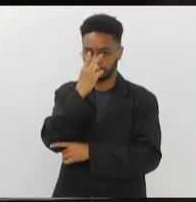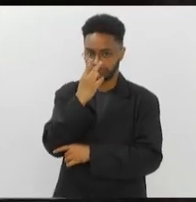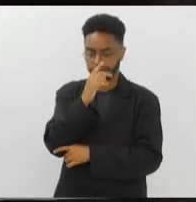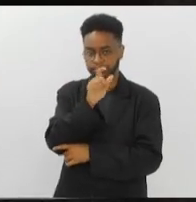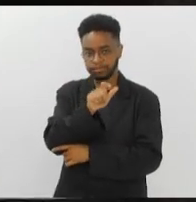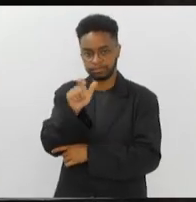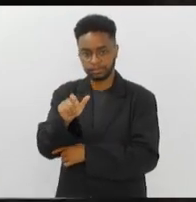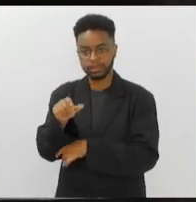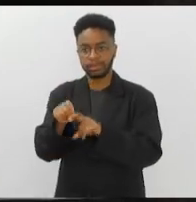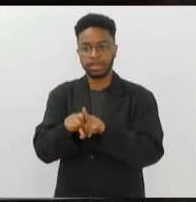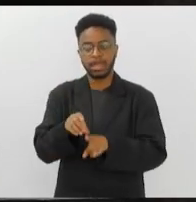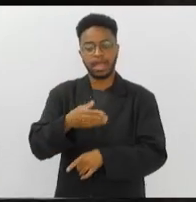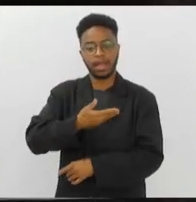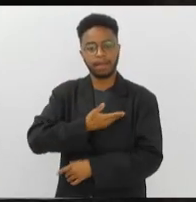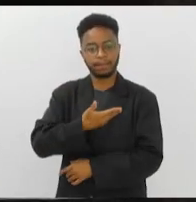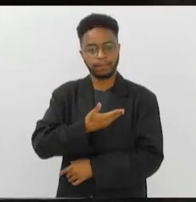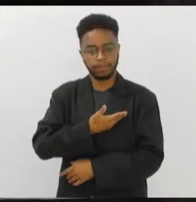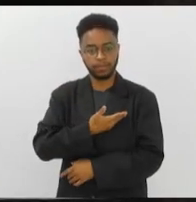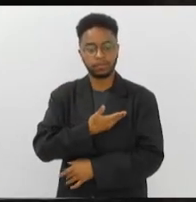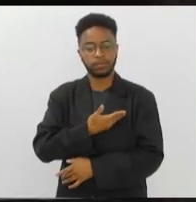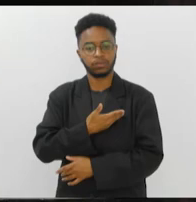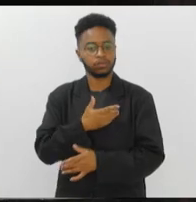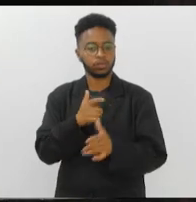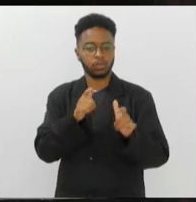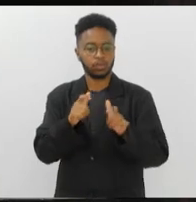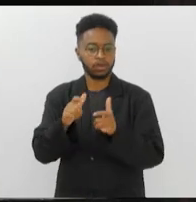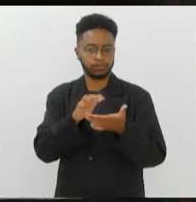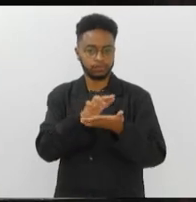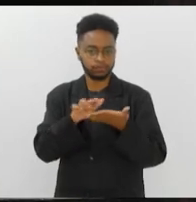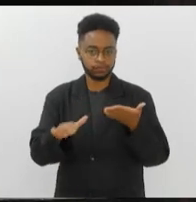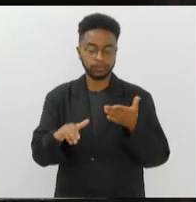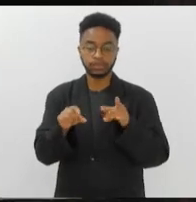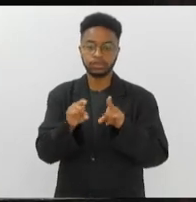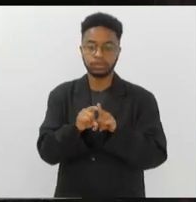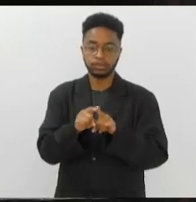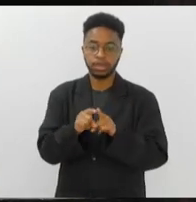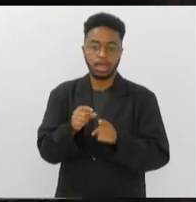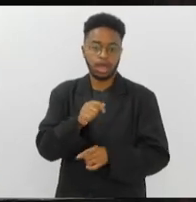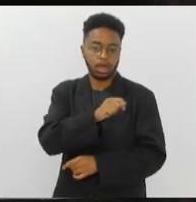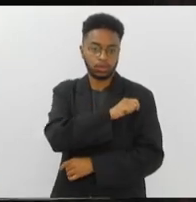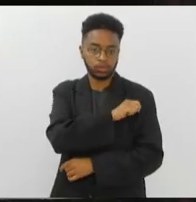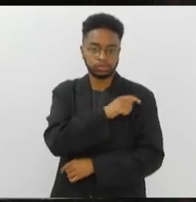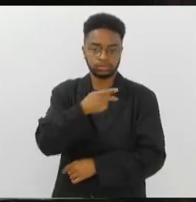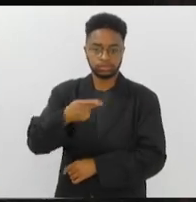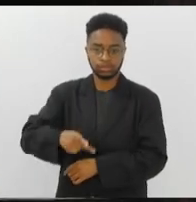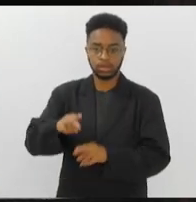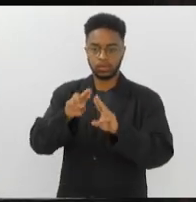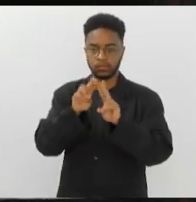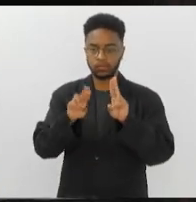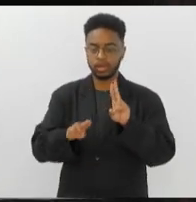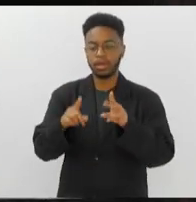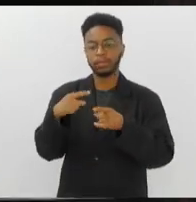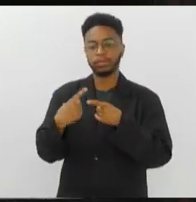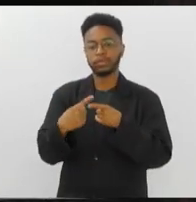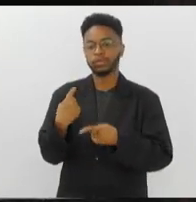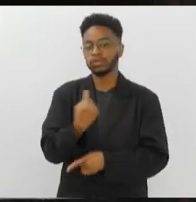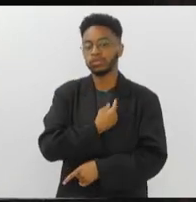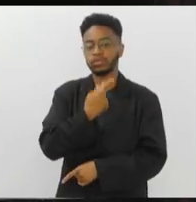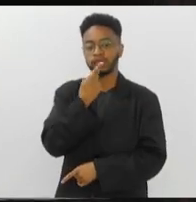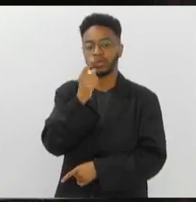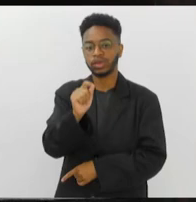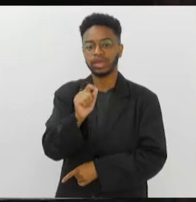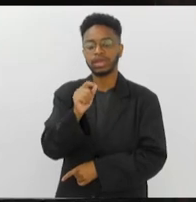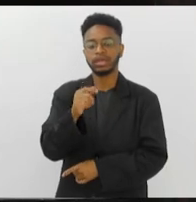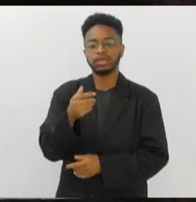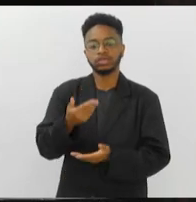amigos, amigos de tudo quanto é lugar, e até estudantes da UFRJ, que a gente fala que são os estudantes com DRE.